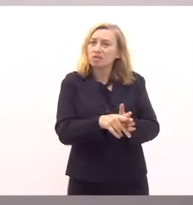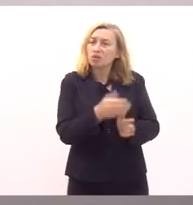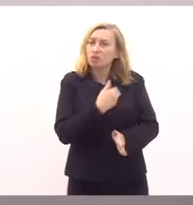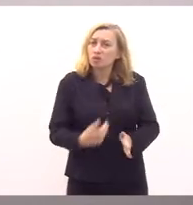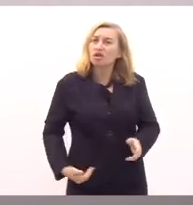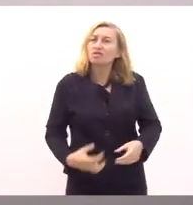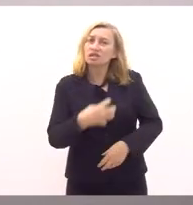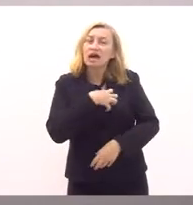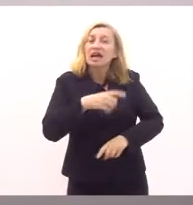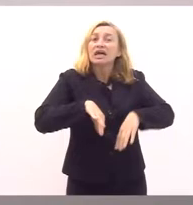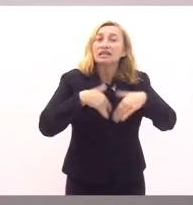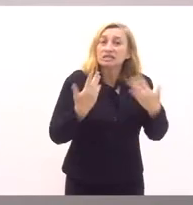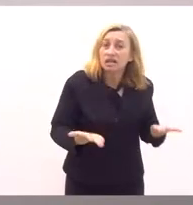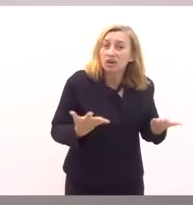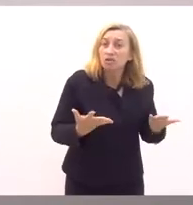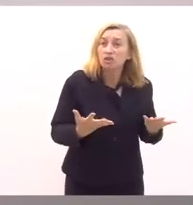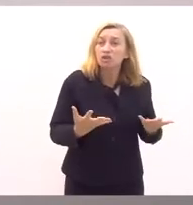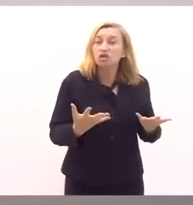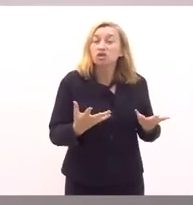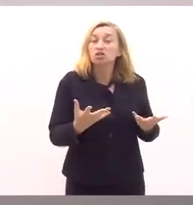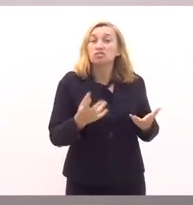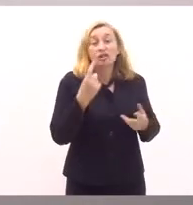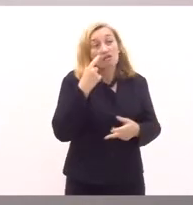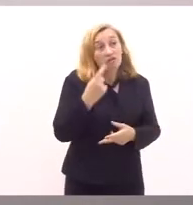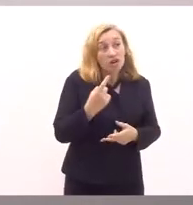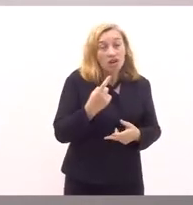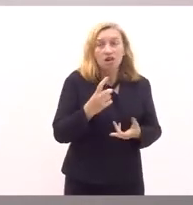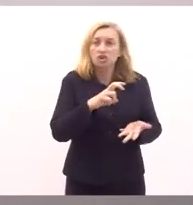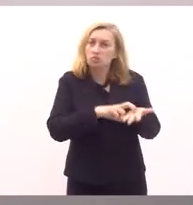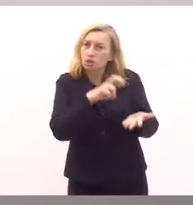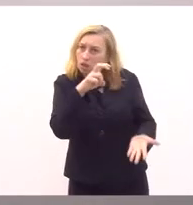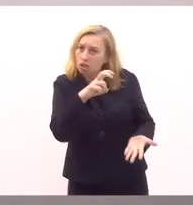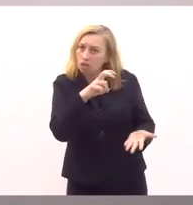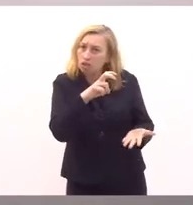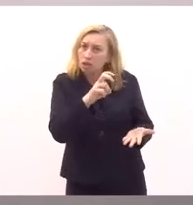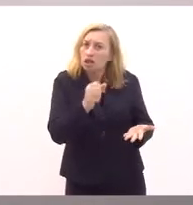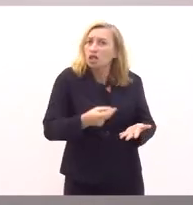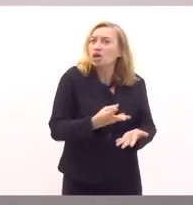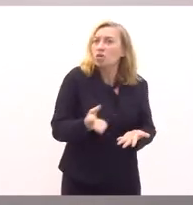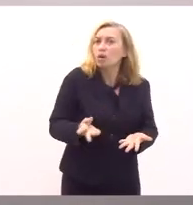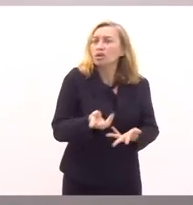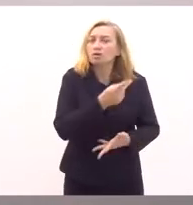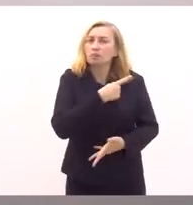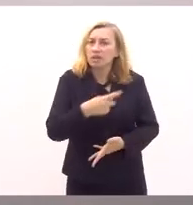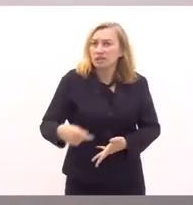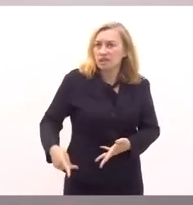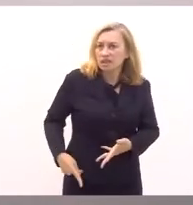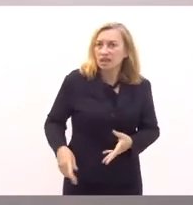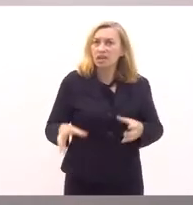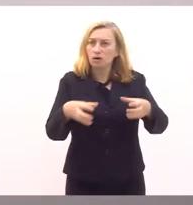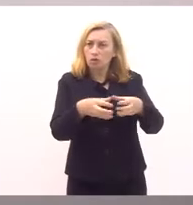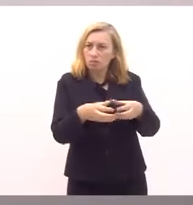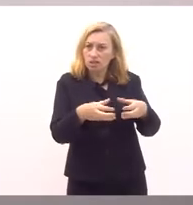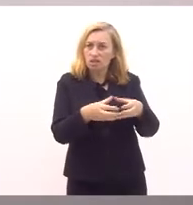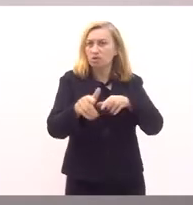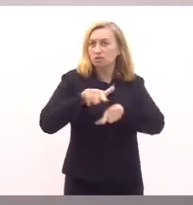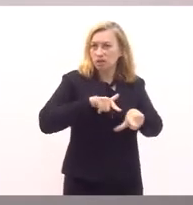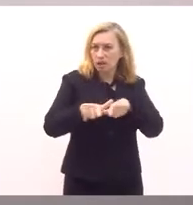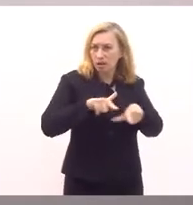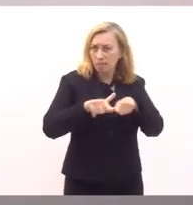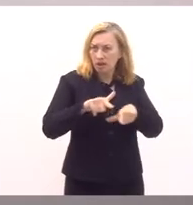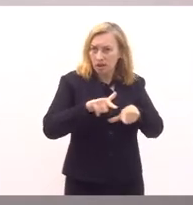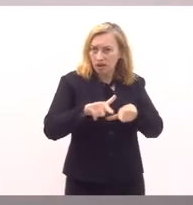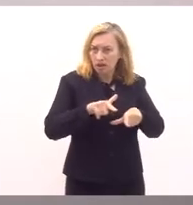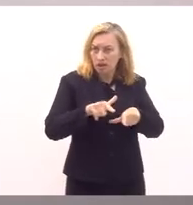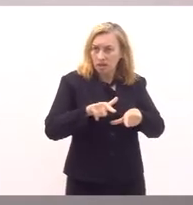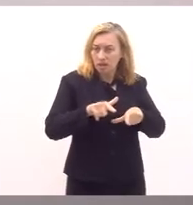vai ouvir nessa manhã, a gente, enquanto presidenta da Comissão de Trabalho,